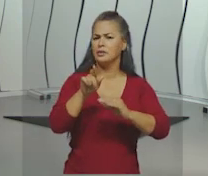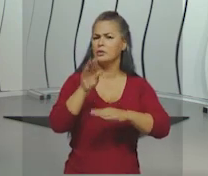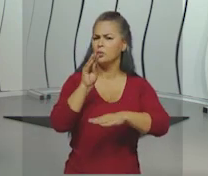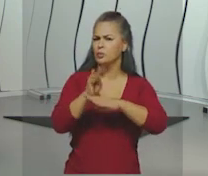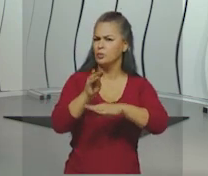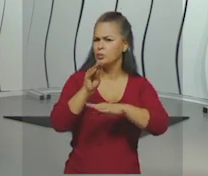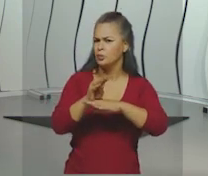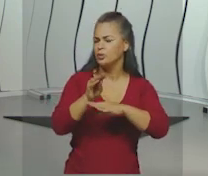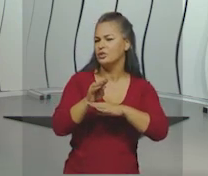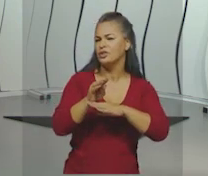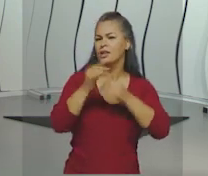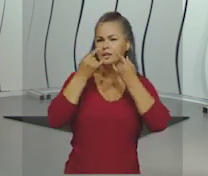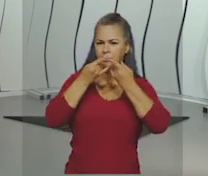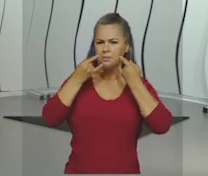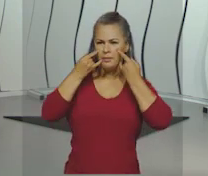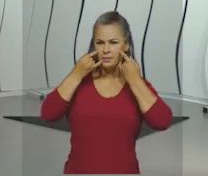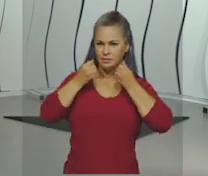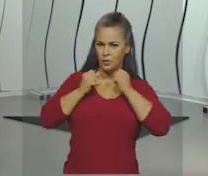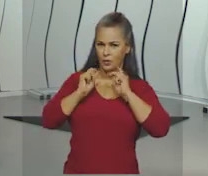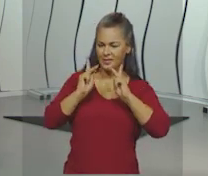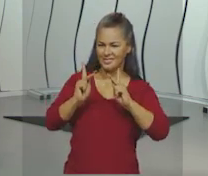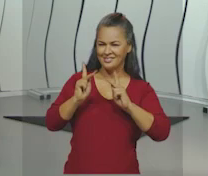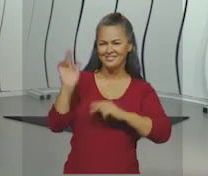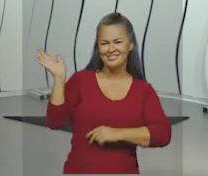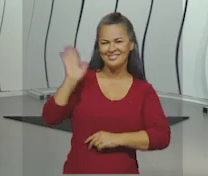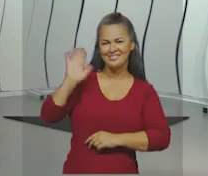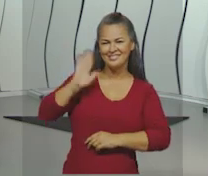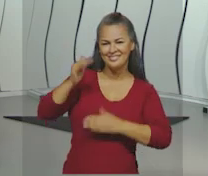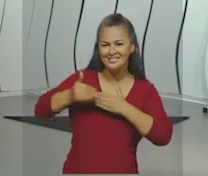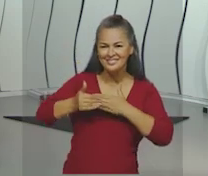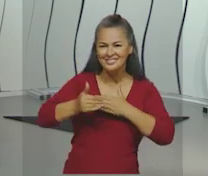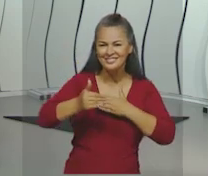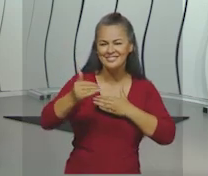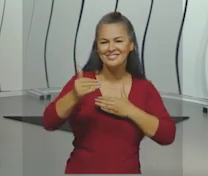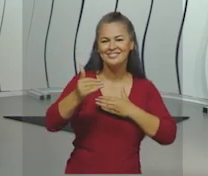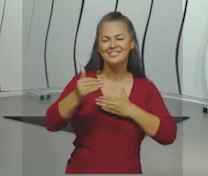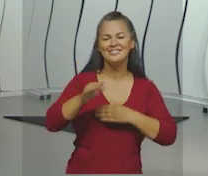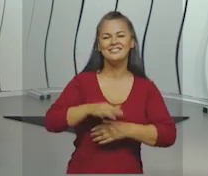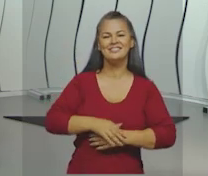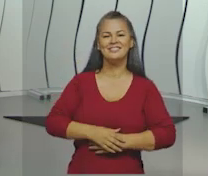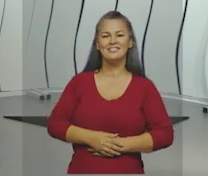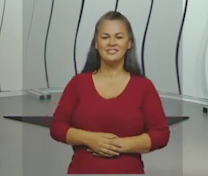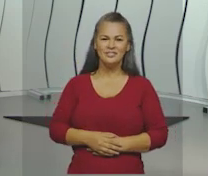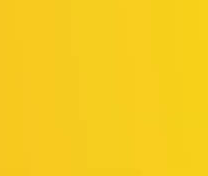cuidem e usem máscara. E até a próxima aula com a Marizinha.